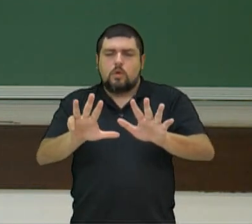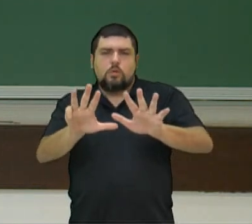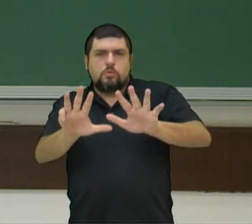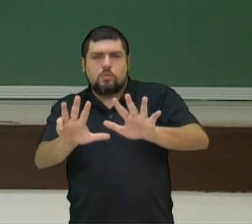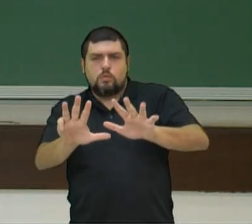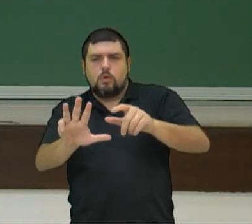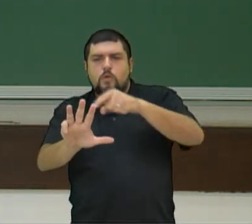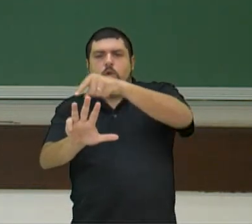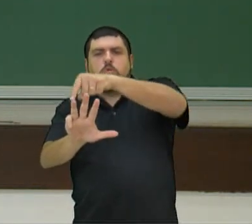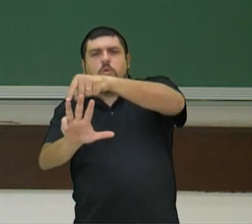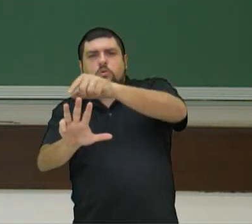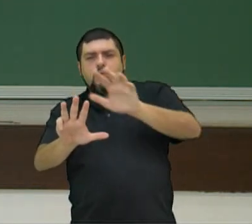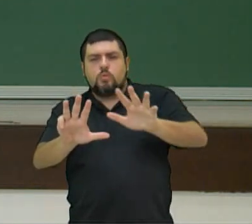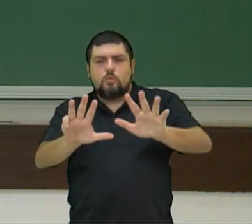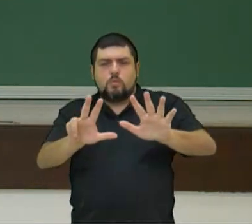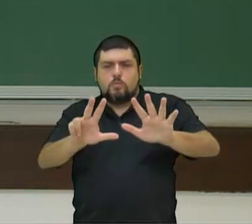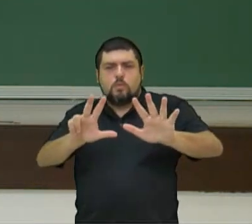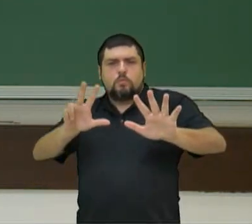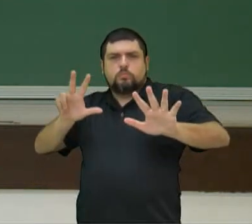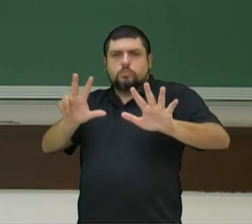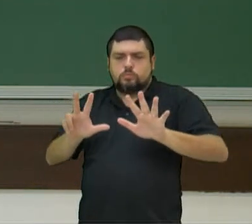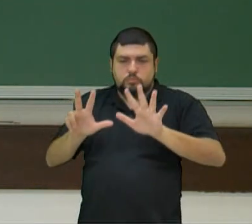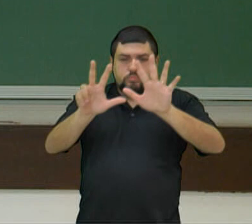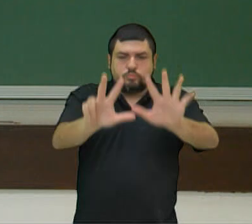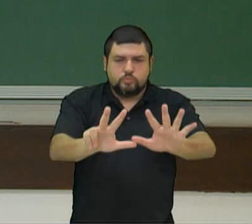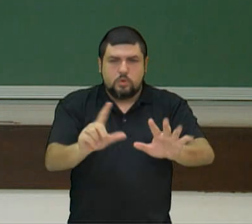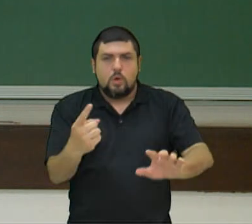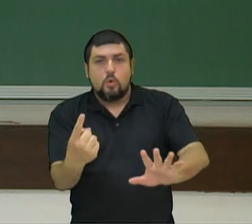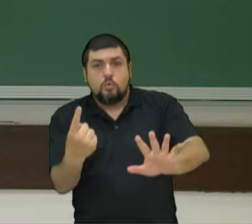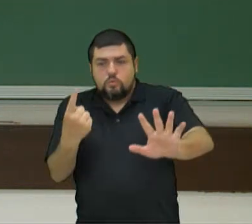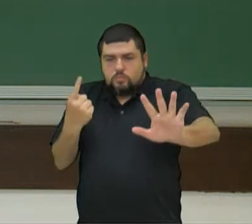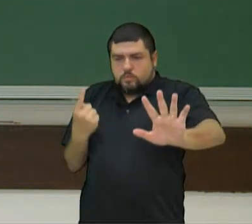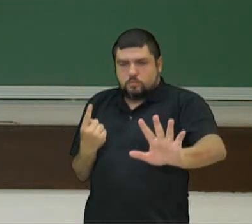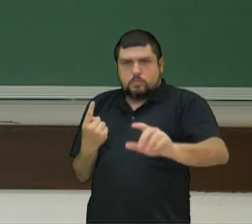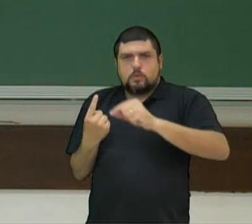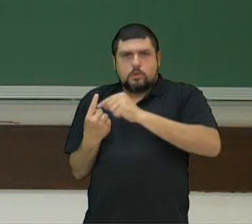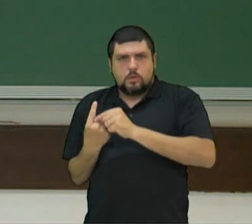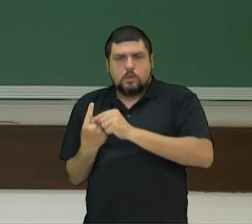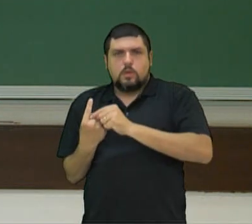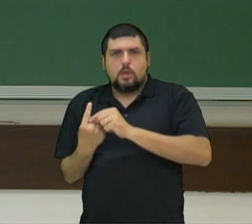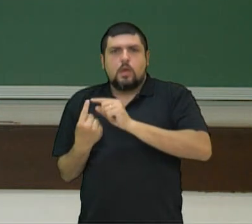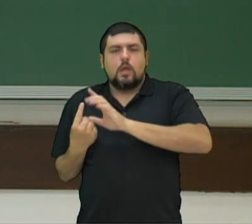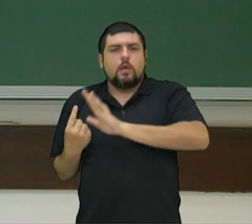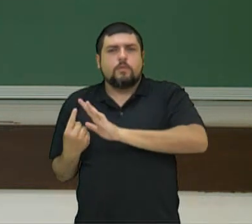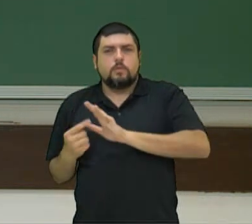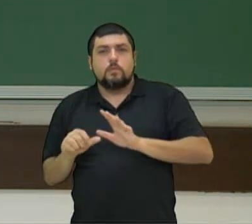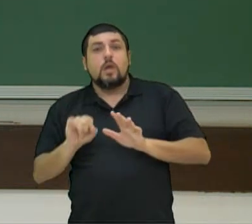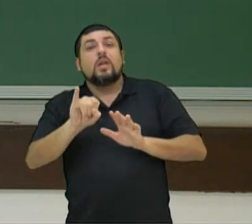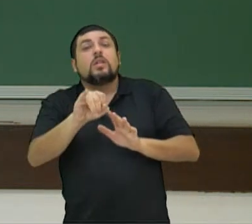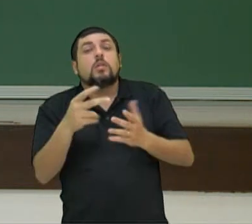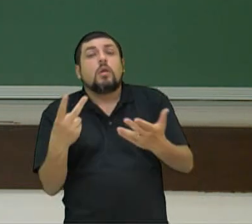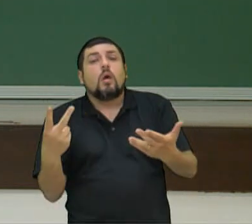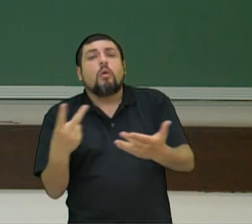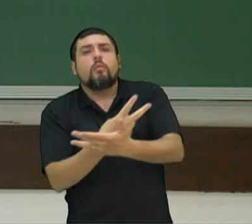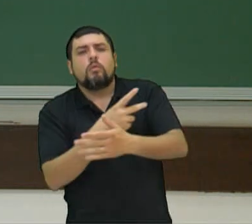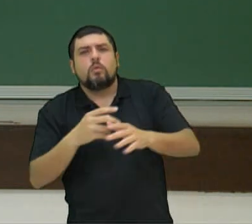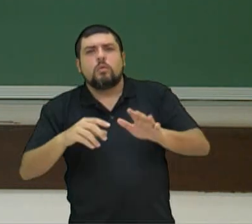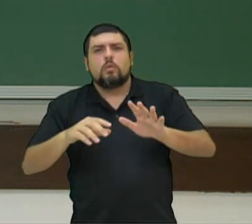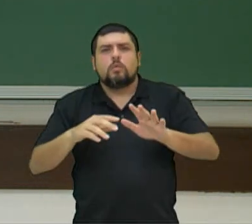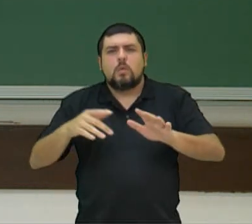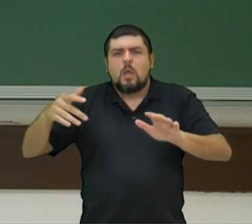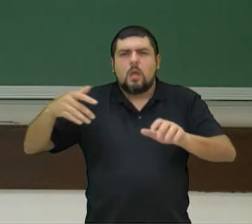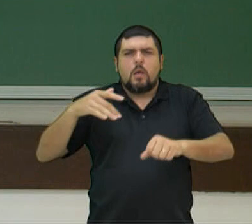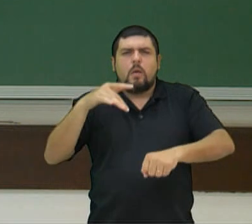Caso em uma apresentação, alguma das atletas que esteja participando sofra alguma lesão ou